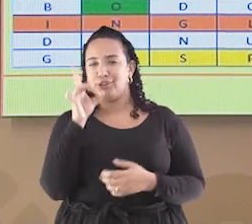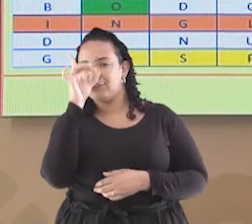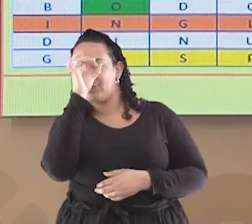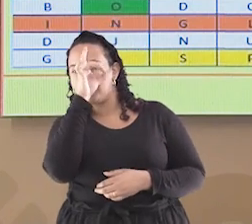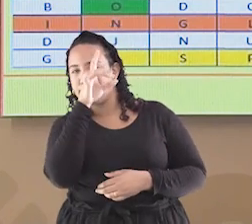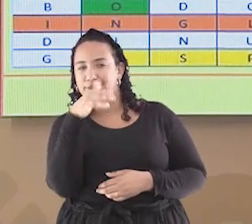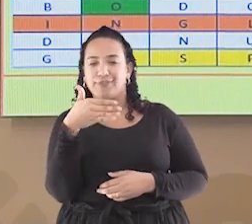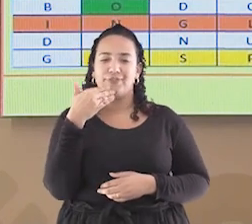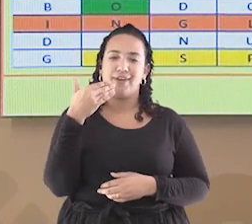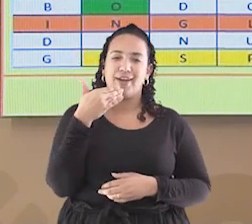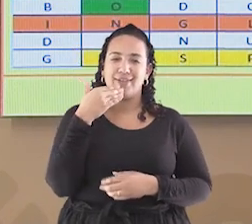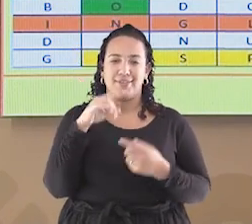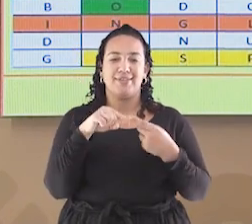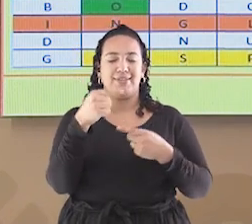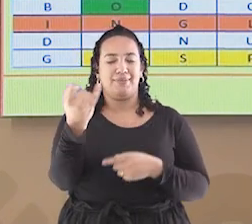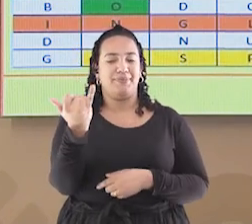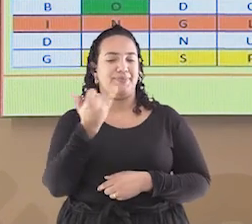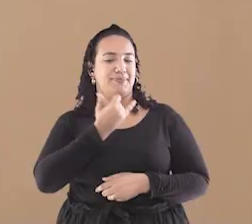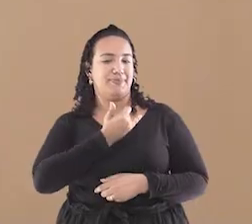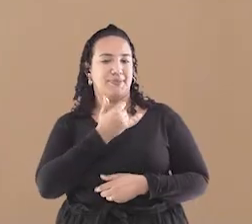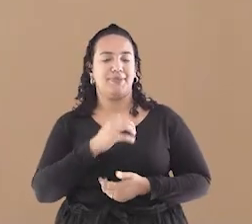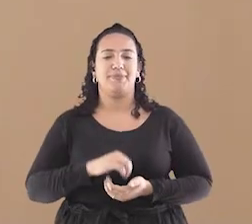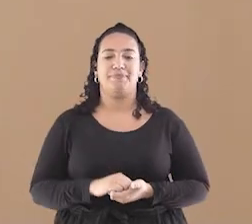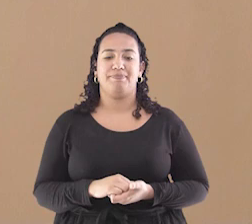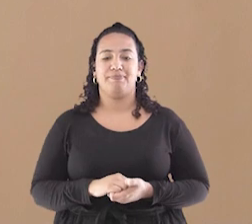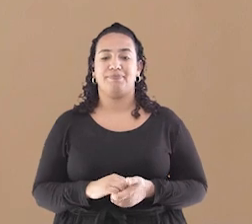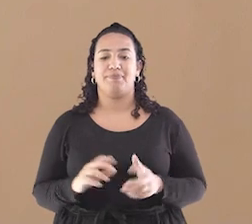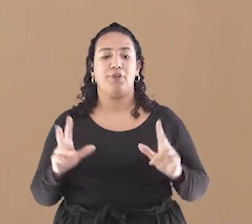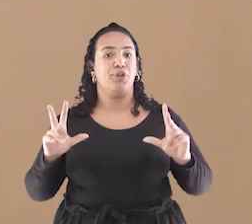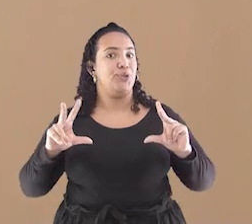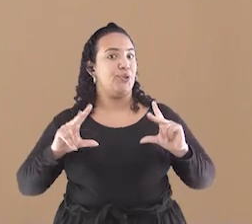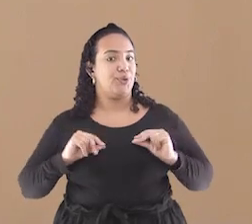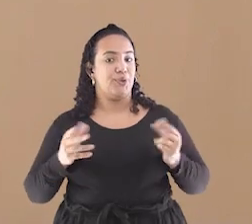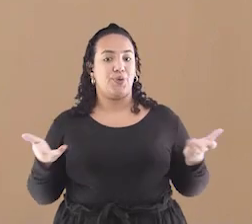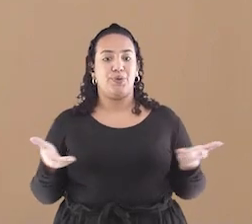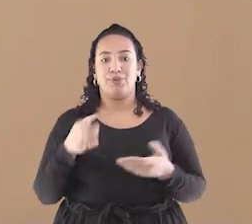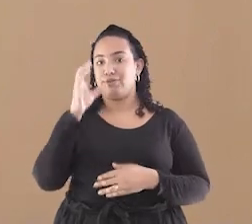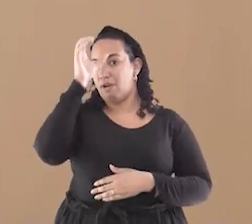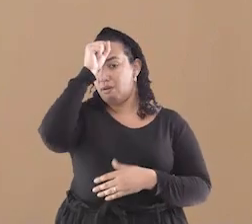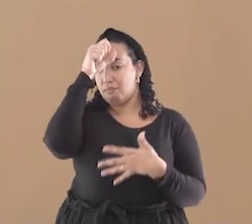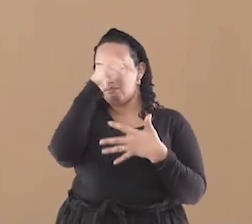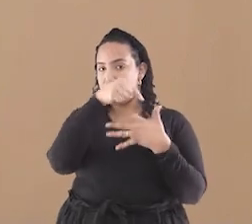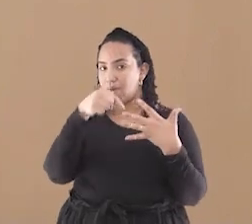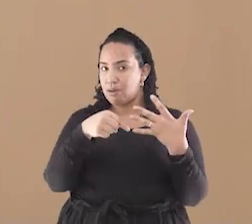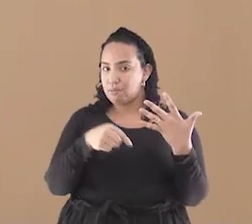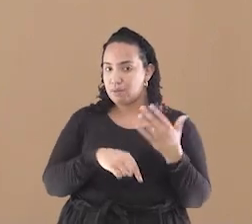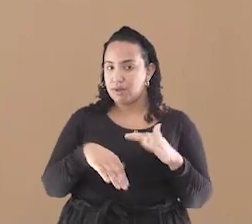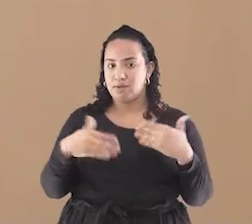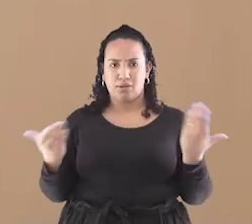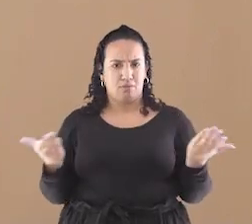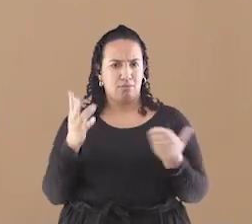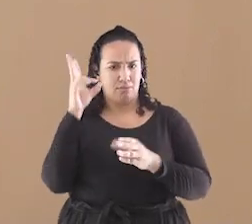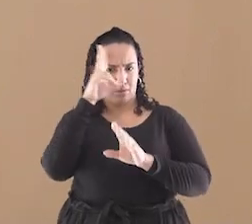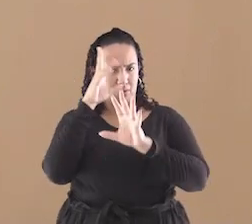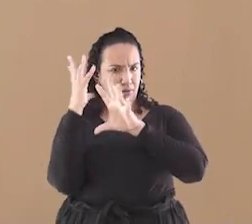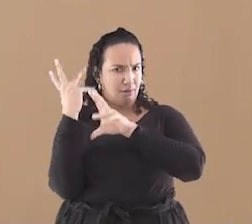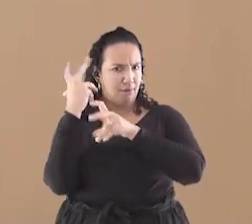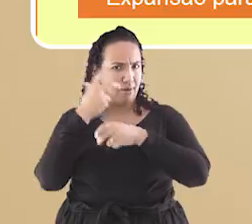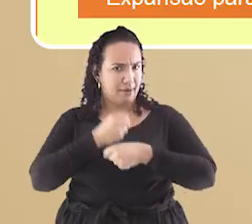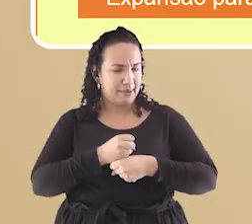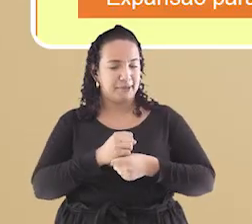muito difícil? Conta pra gente depois. Nossa, hoje a gente viu bastante coisa, não é mesmo? Que tal te dar uma